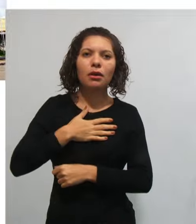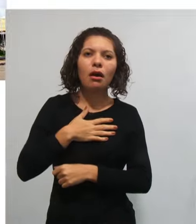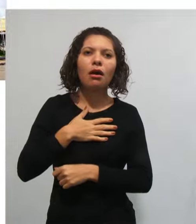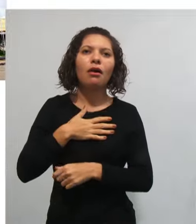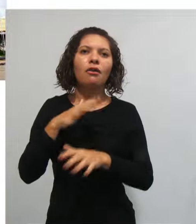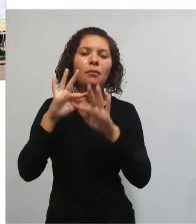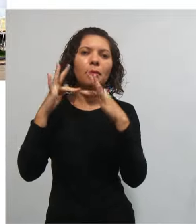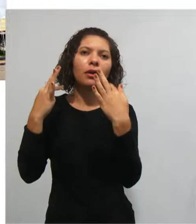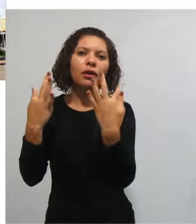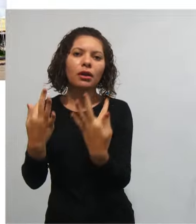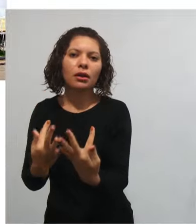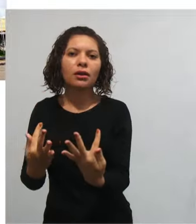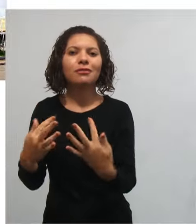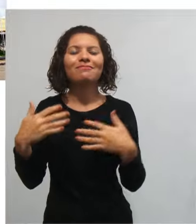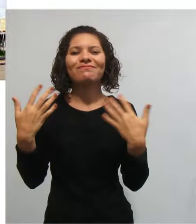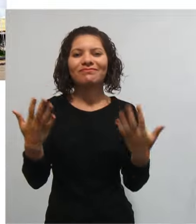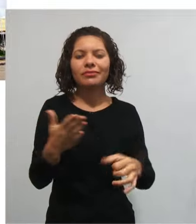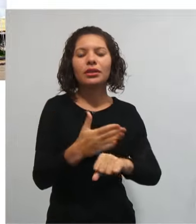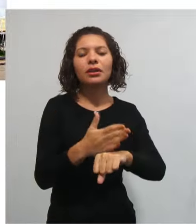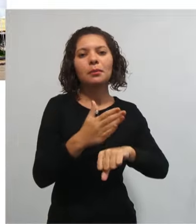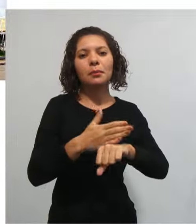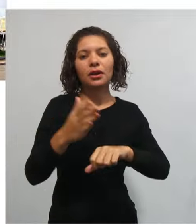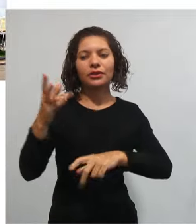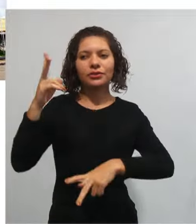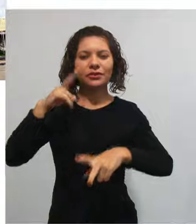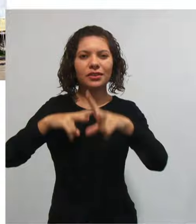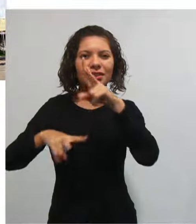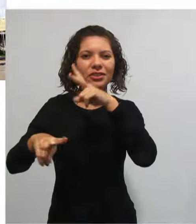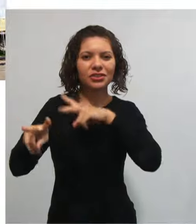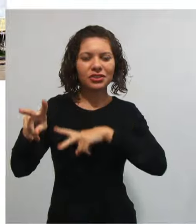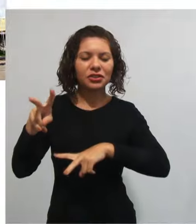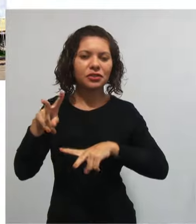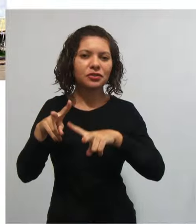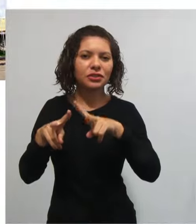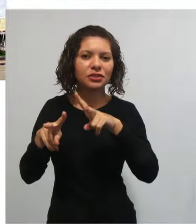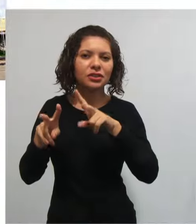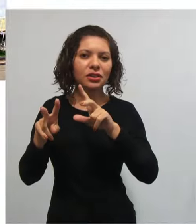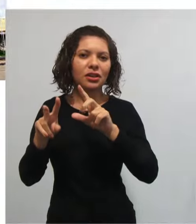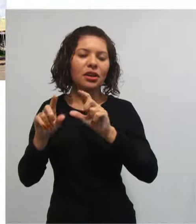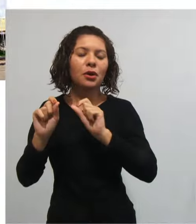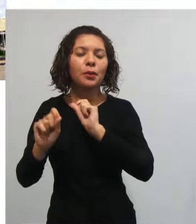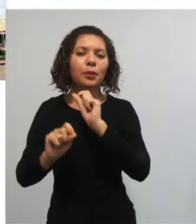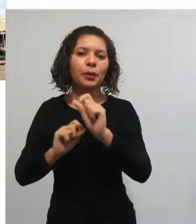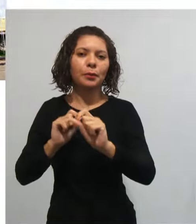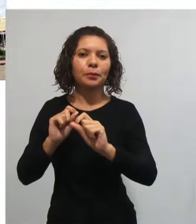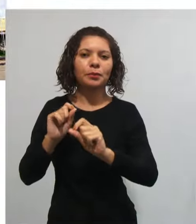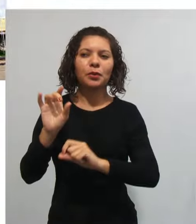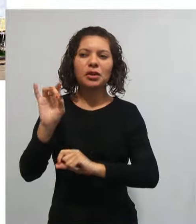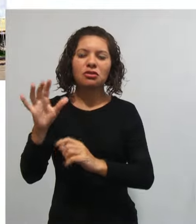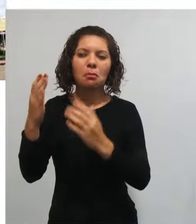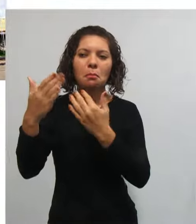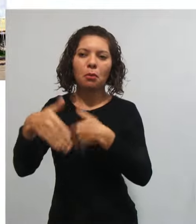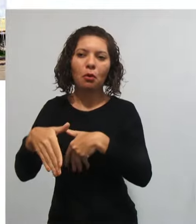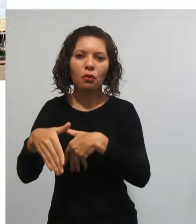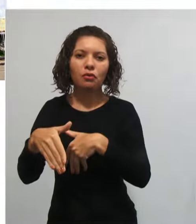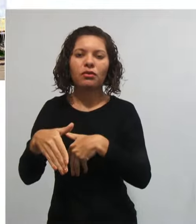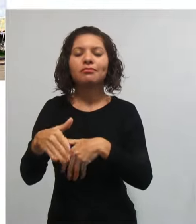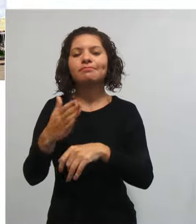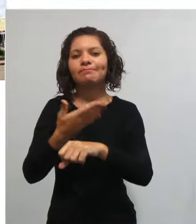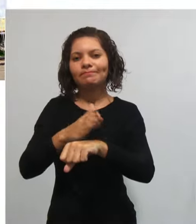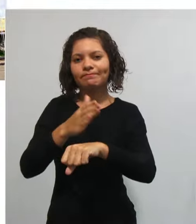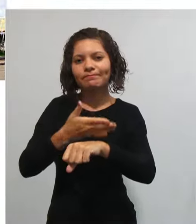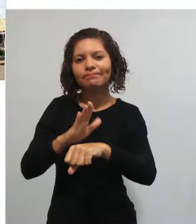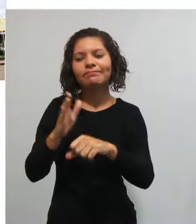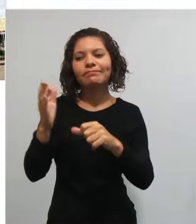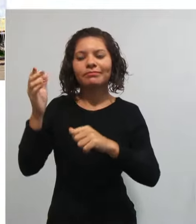escrever sobre si sobre a sua história sobre a história do seu povo Então essas práticas avaliativas elas passam longe de